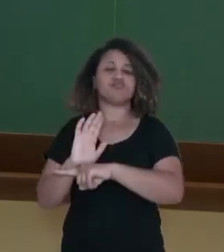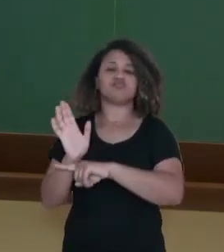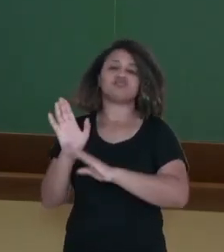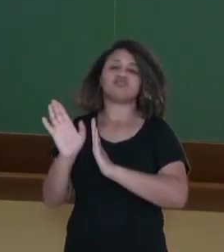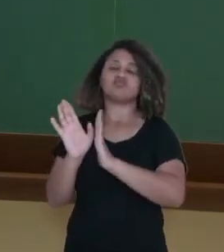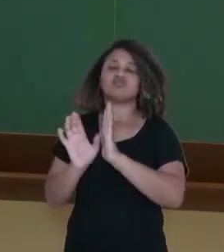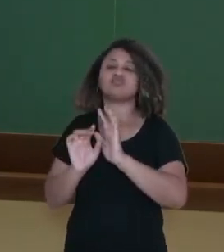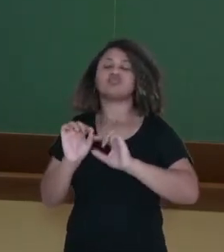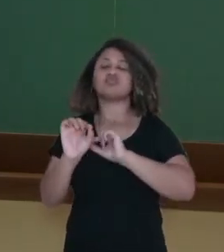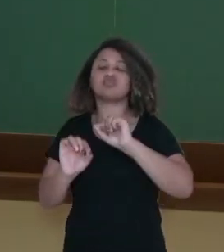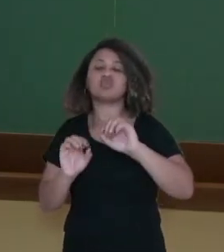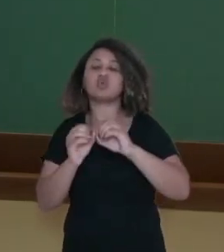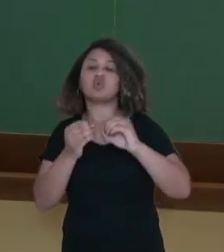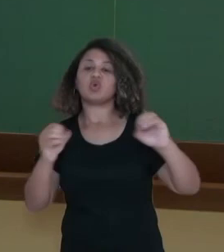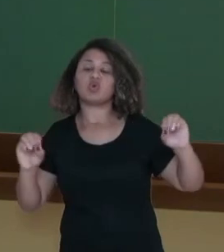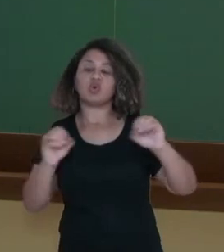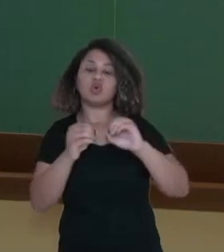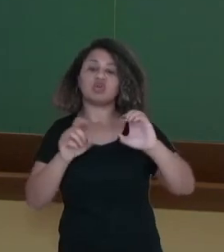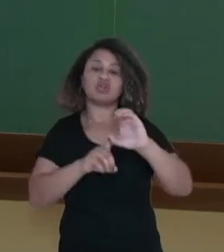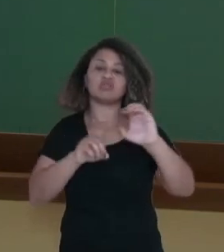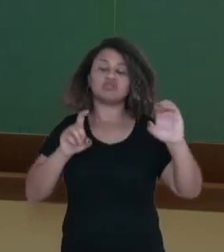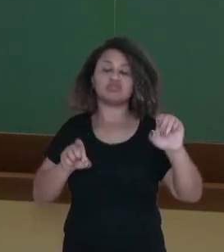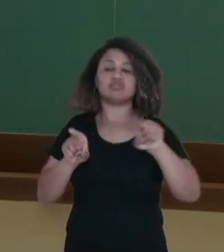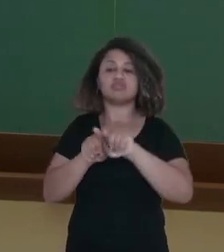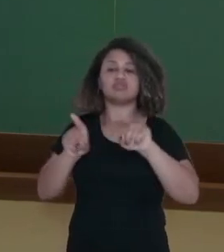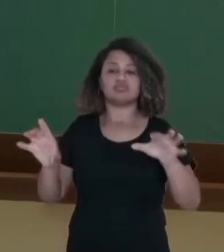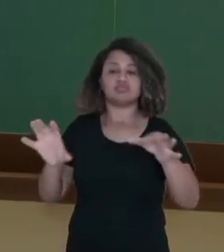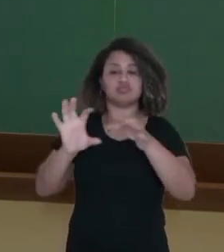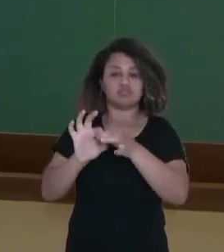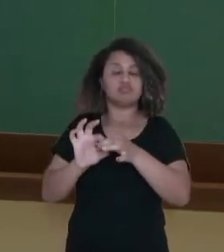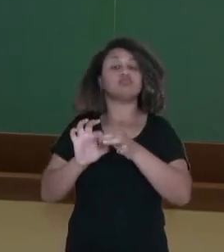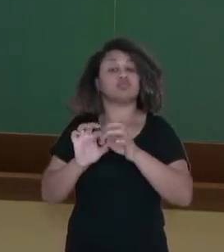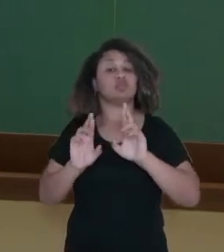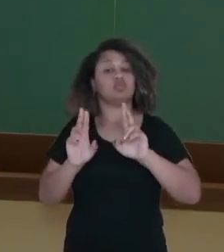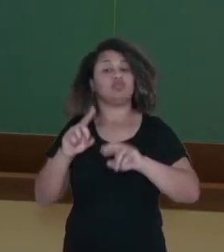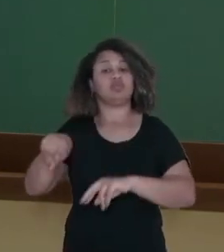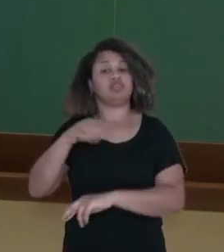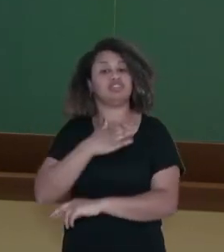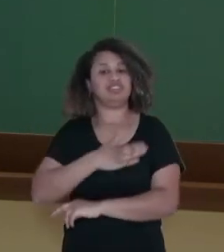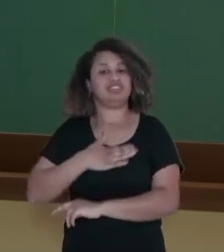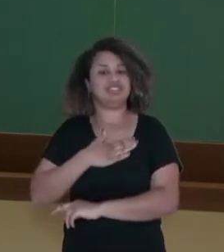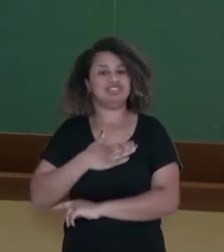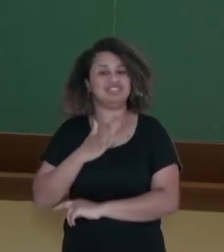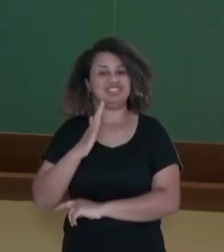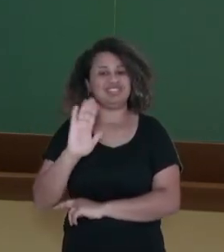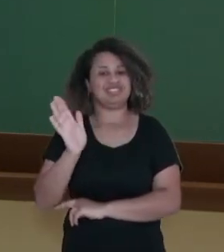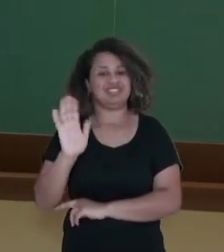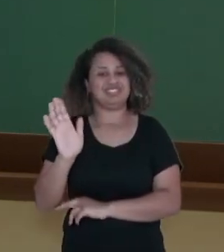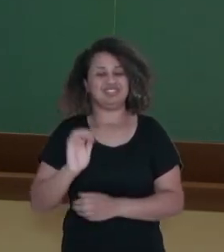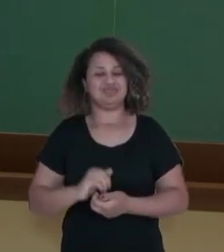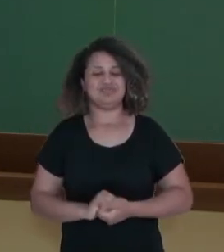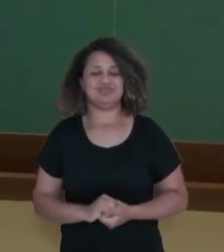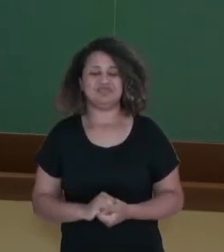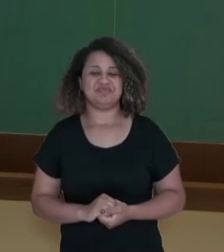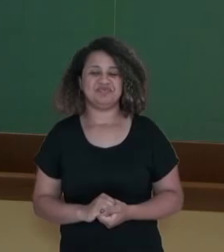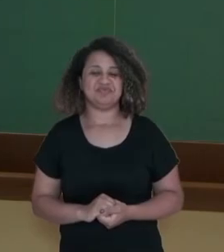nós falamos sobre as orações coordenadas e as conjunções coordenativas. Espero que vocês tenham gostado. Até